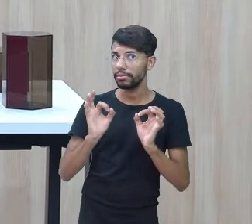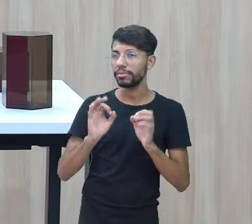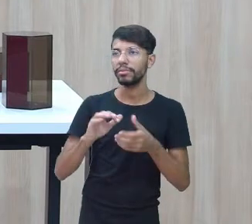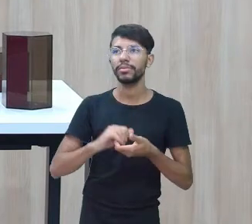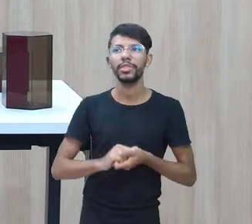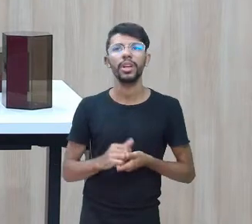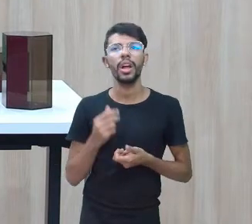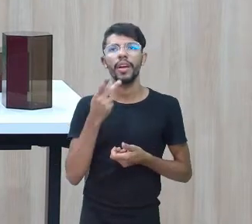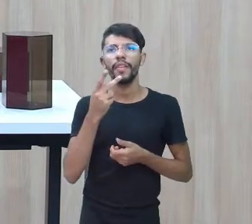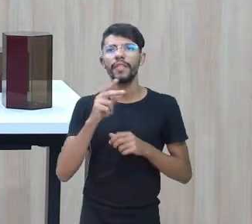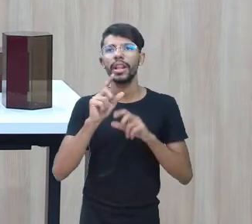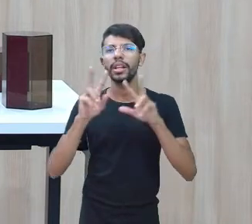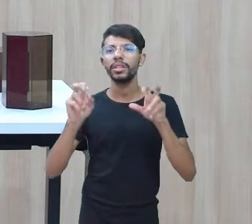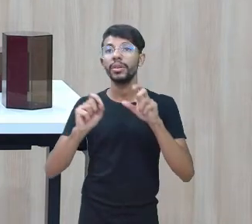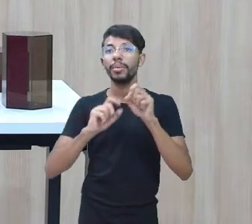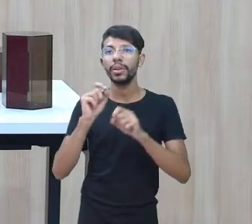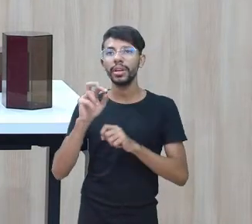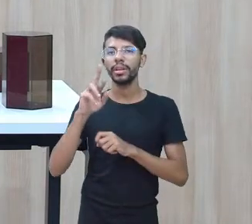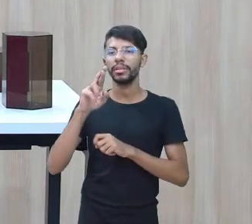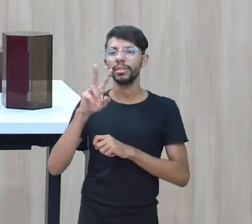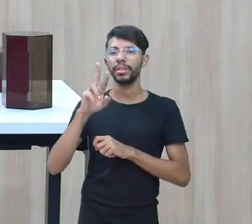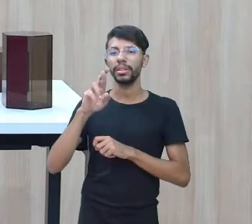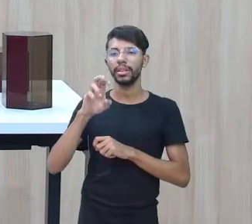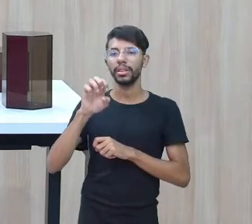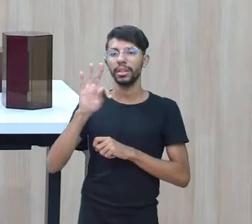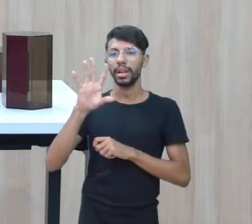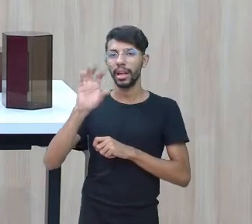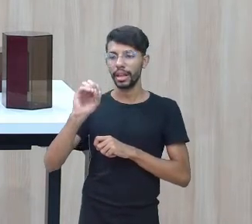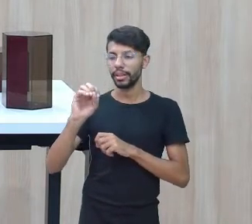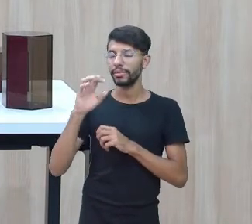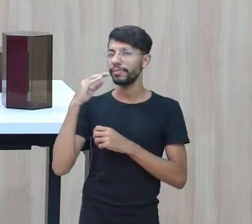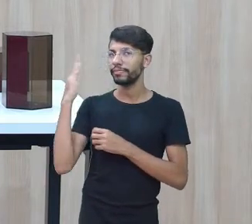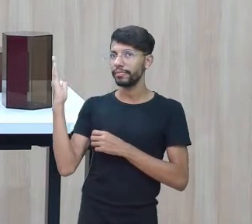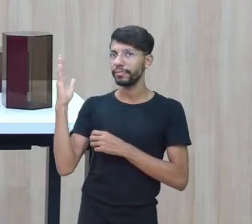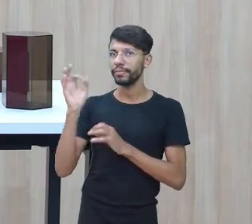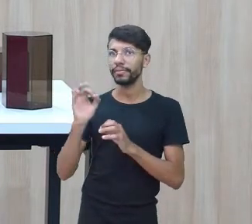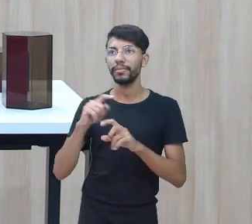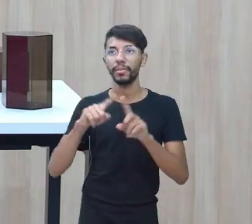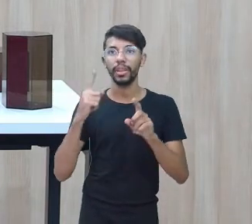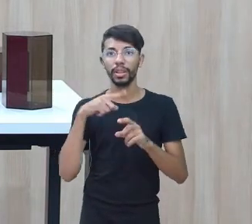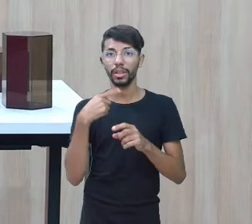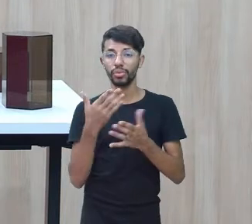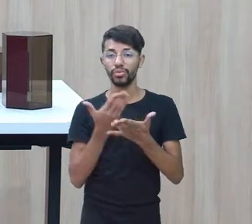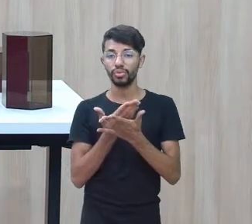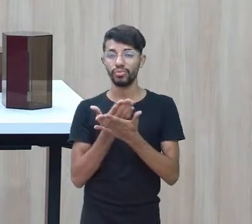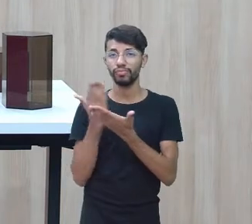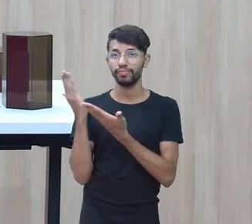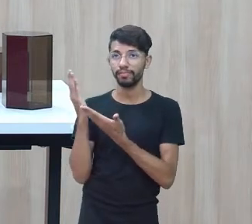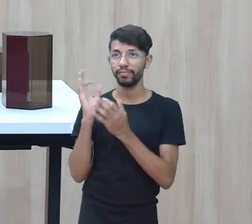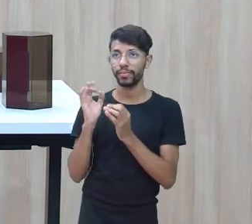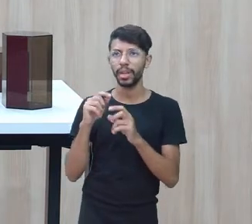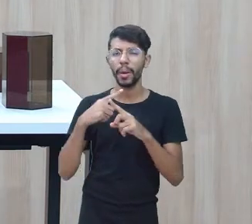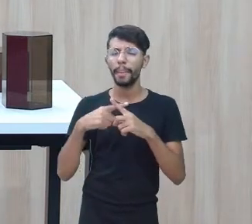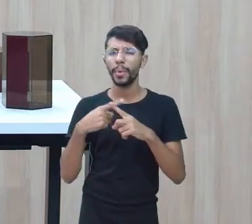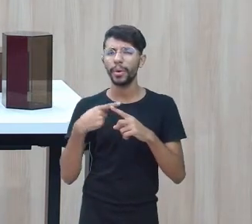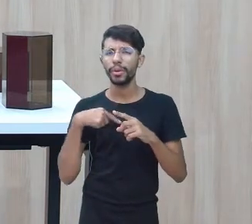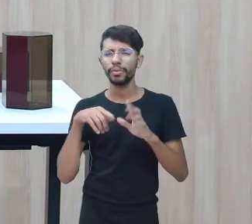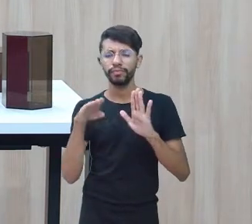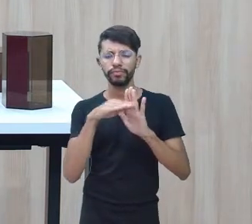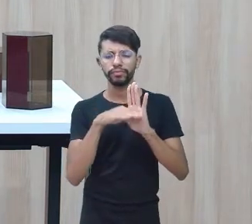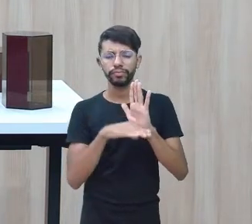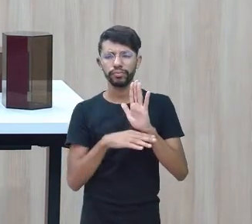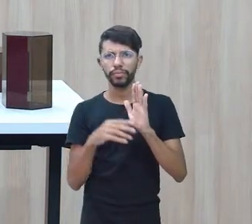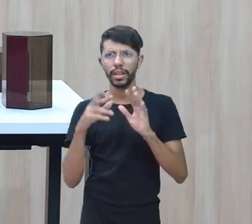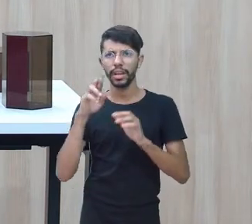Eu não falei de outro ainda, mas a ideia básica, que é o que a gente vai estudar, são esses daqui mesmo. E por que eu vou classificar como prisma reto?